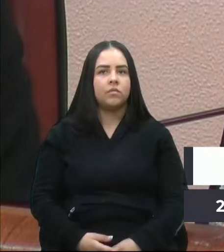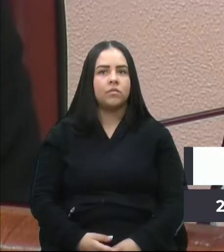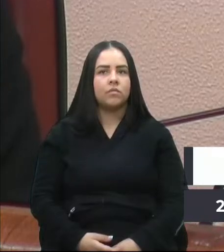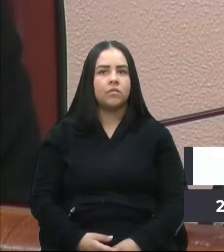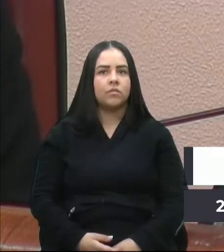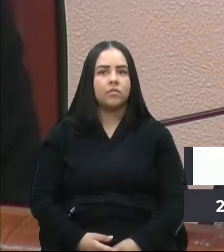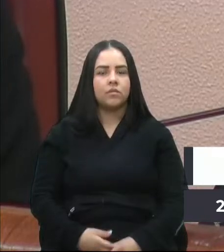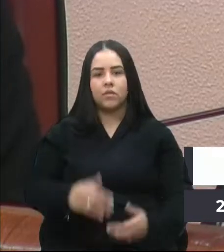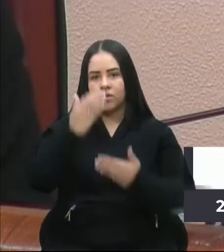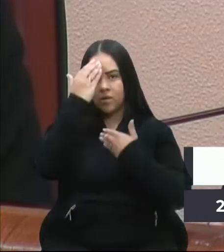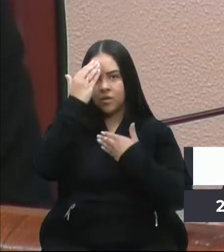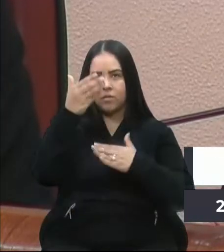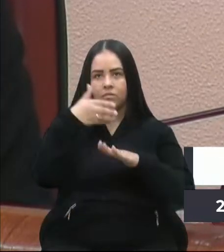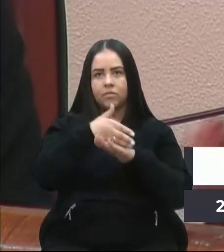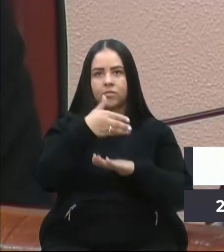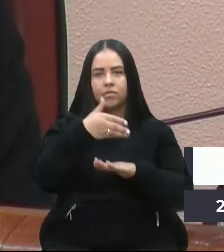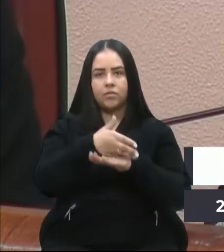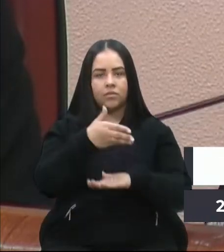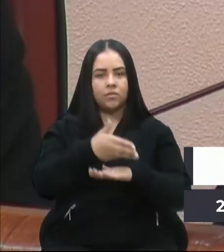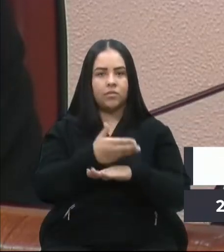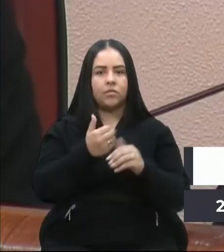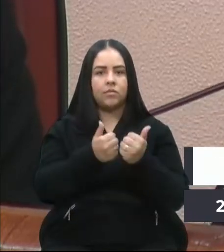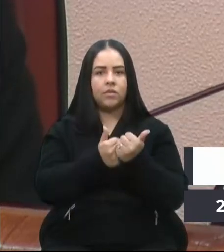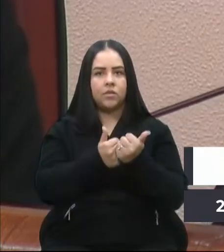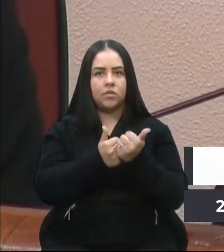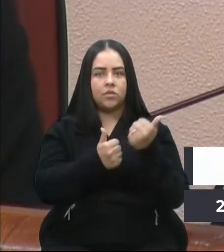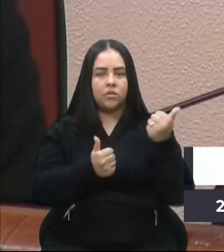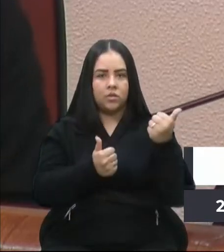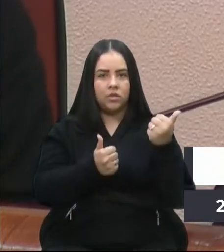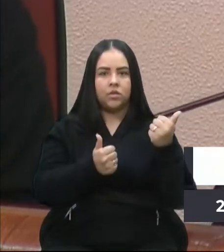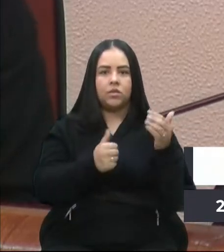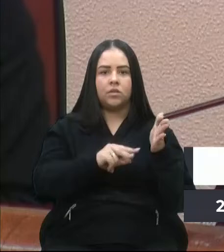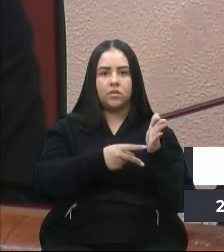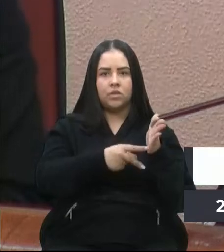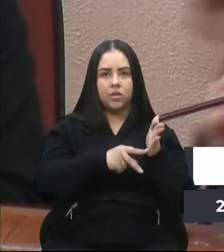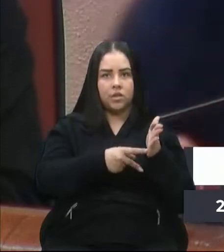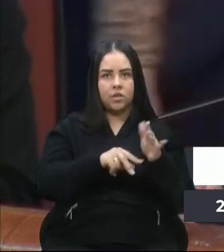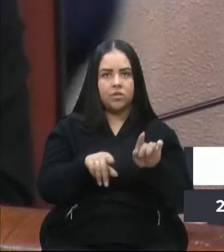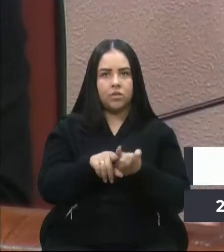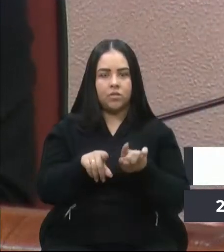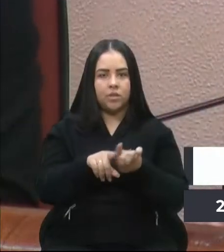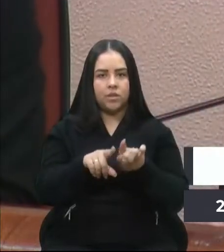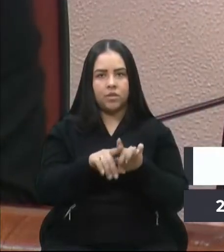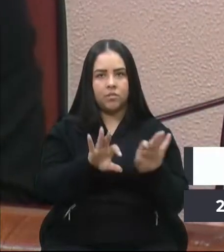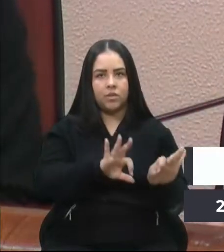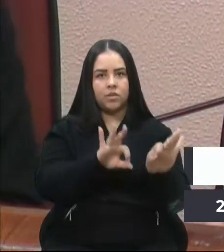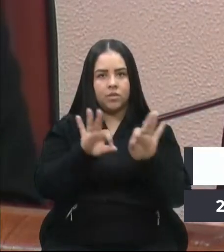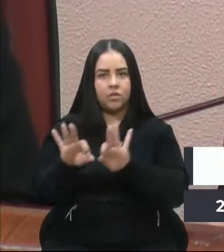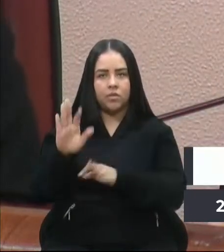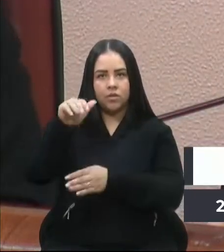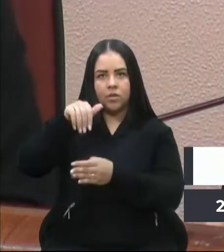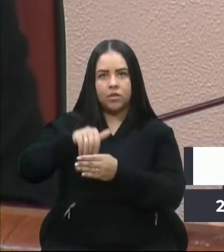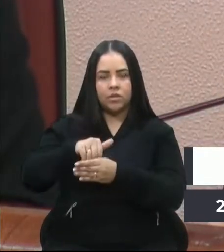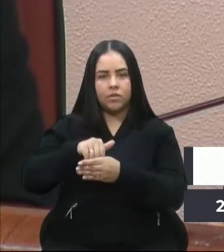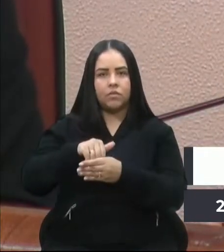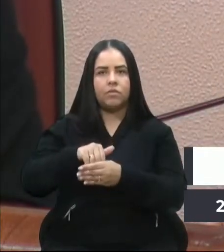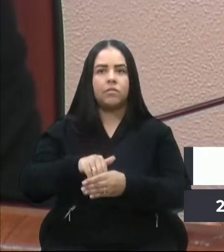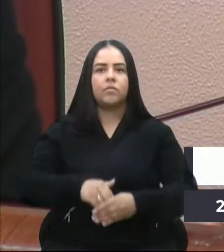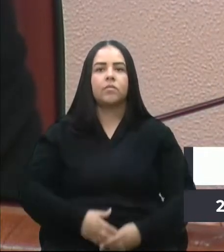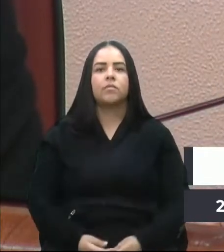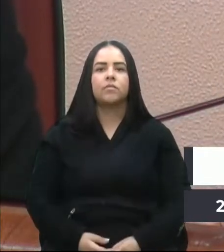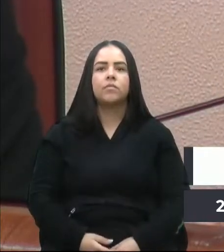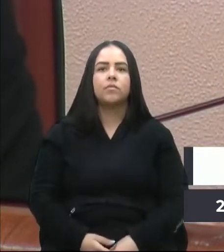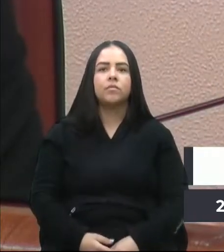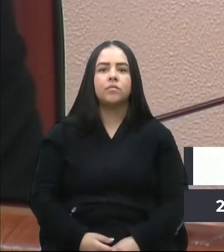Obrigada a presença das diretoras do Sindserv que estiveram acompanhando aqui a votação.